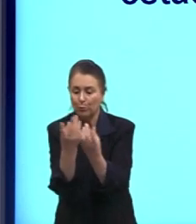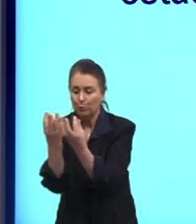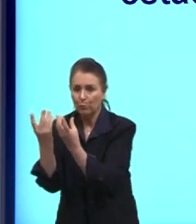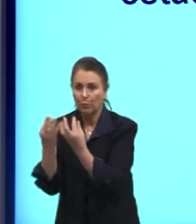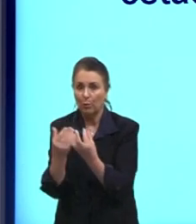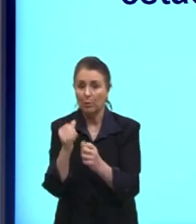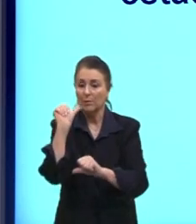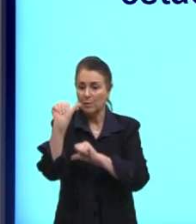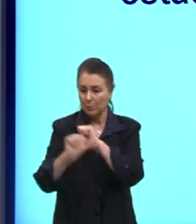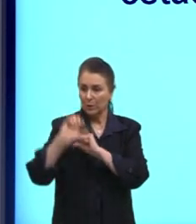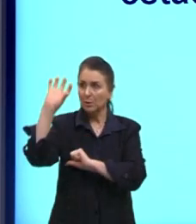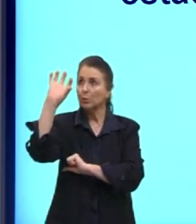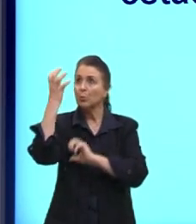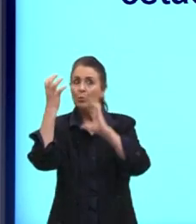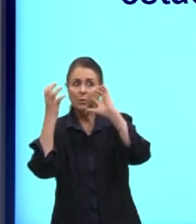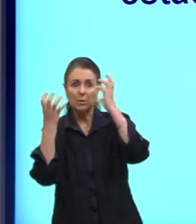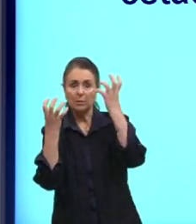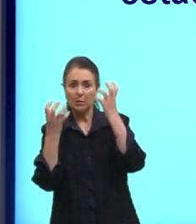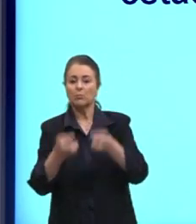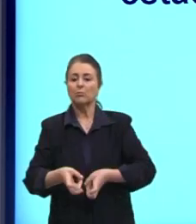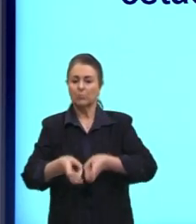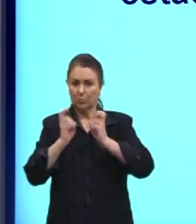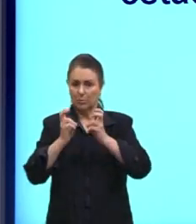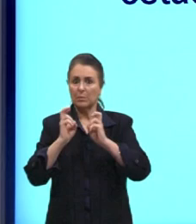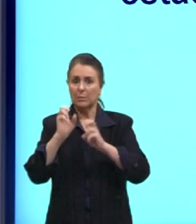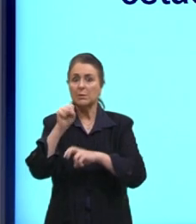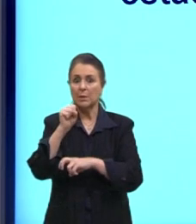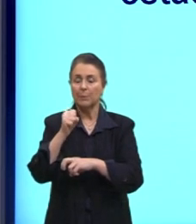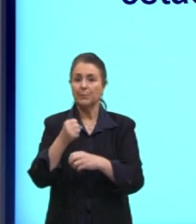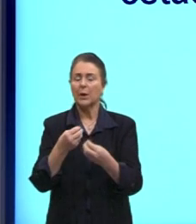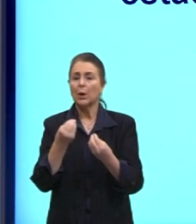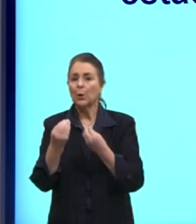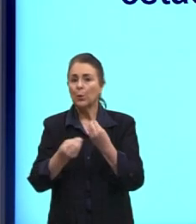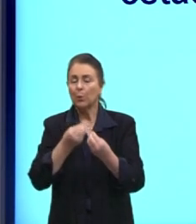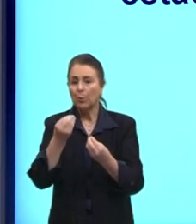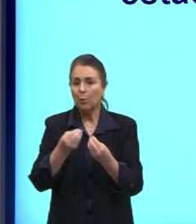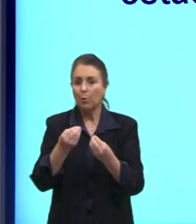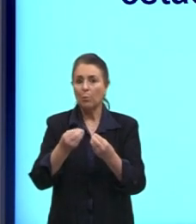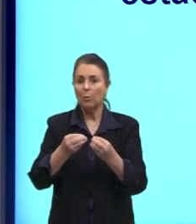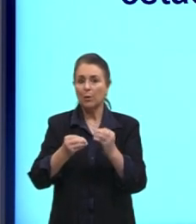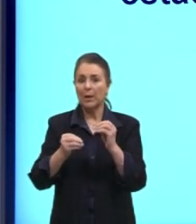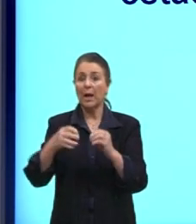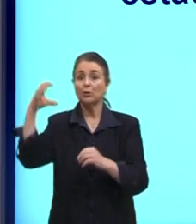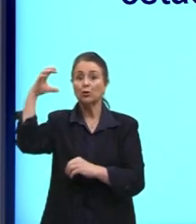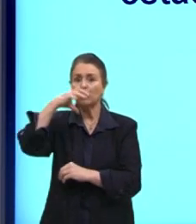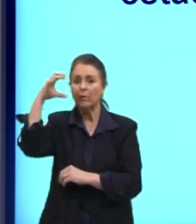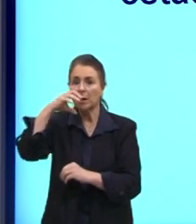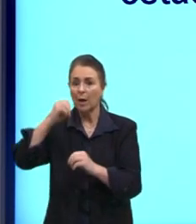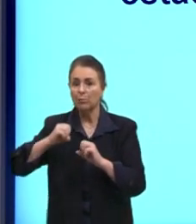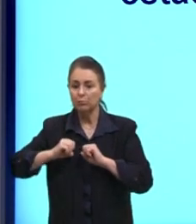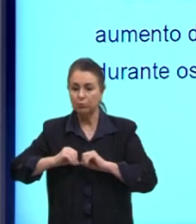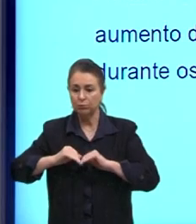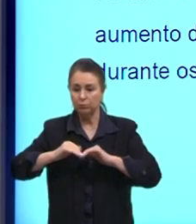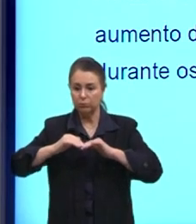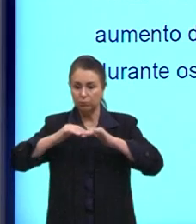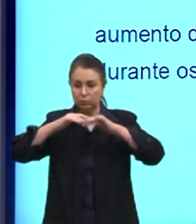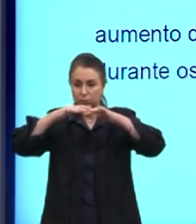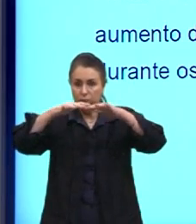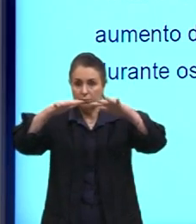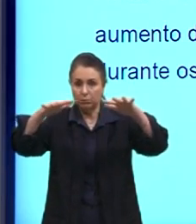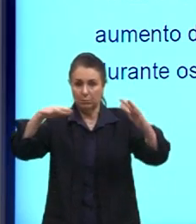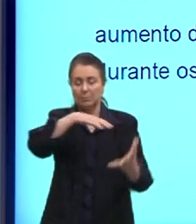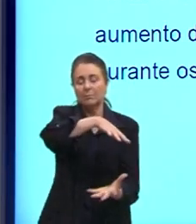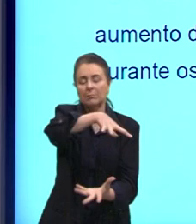mudanças climáticas já estão sendo percebidas Assim como as grandes enchentes que estão ocorrendo no planeta inteiro isso